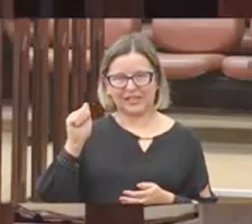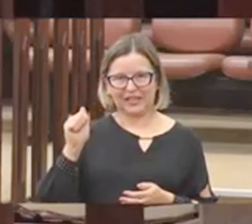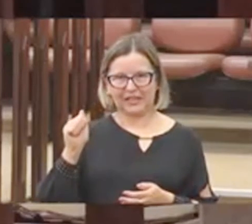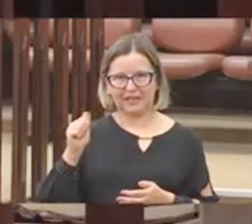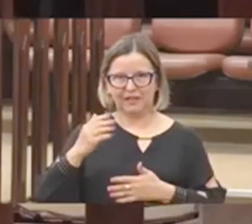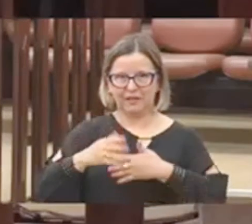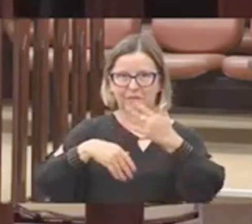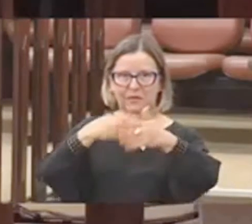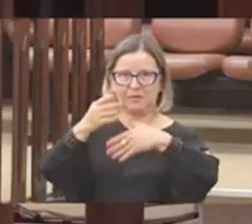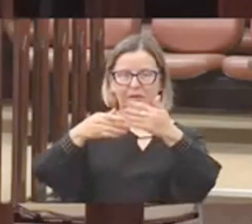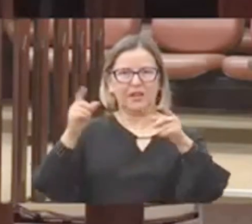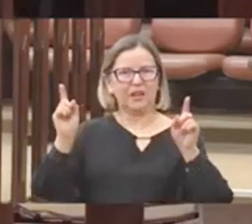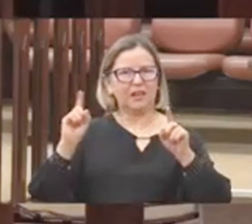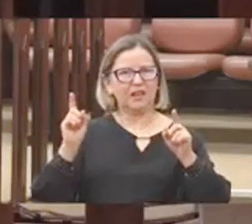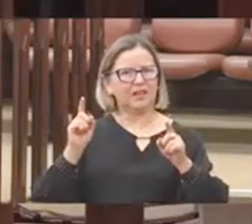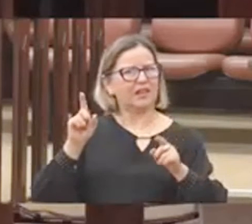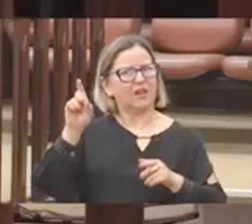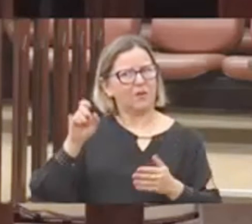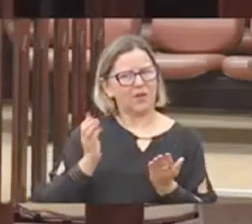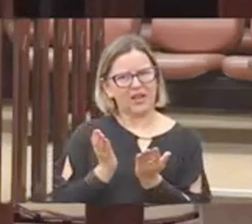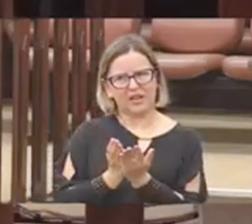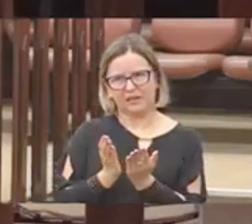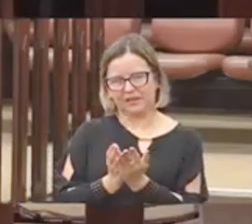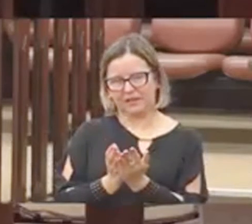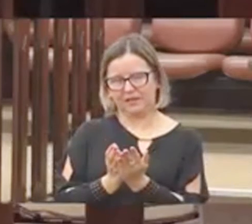Você pode confiar no seu Deus?